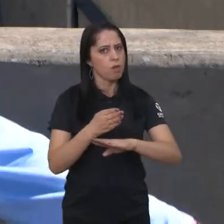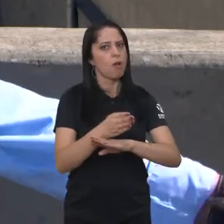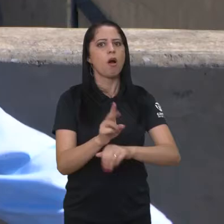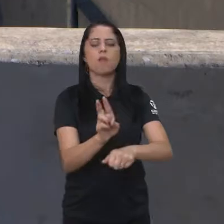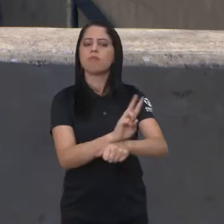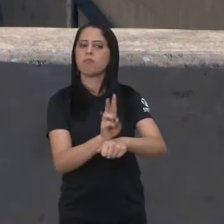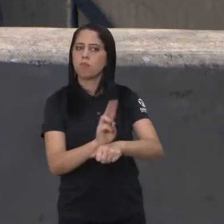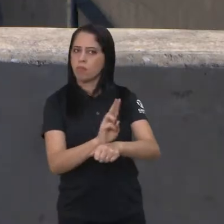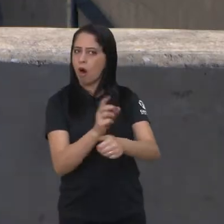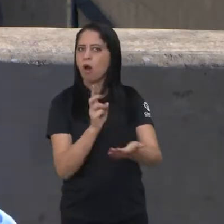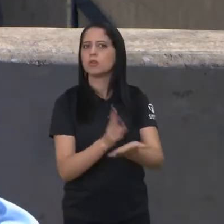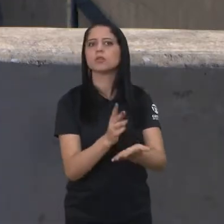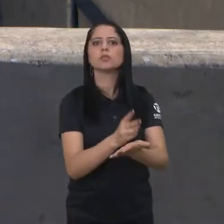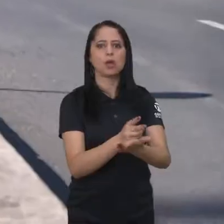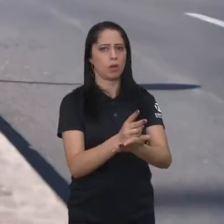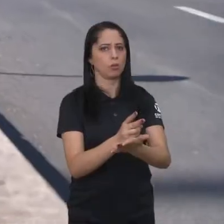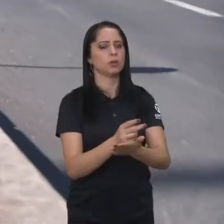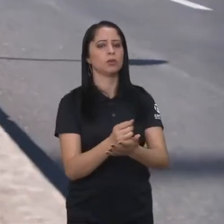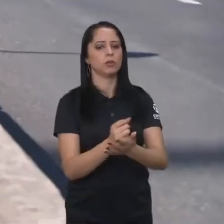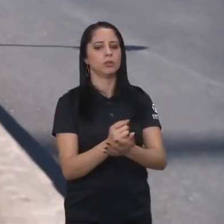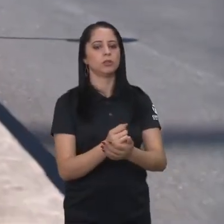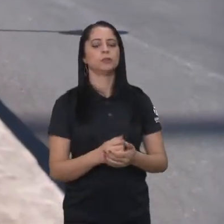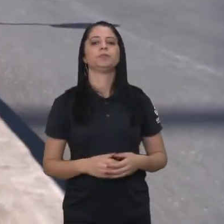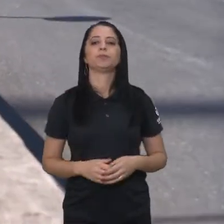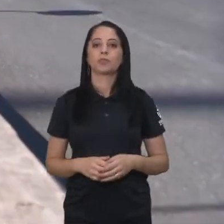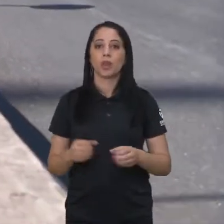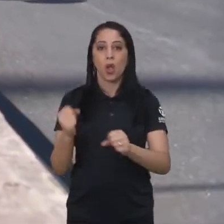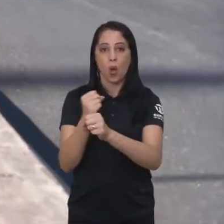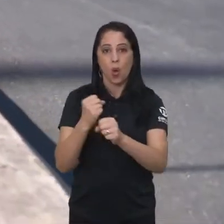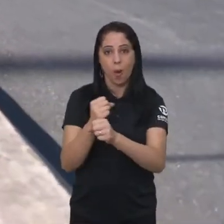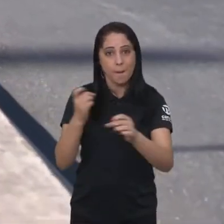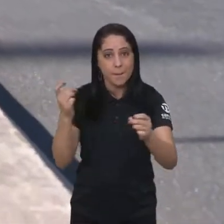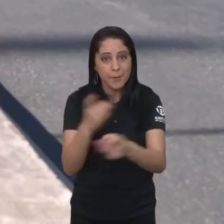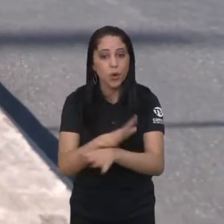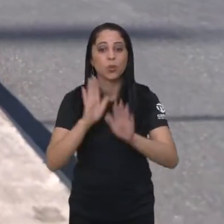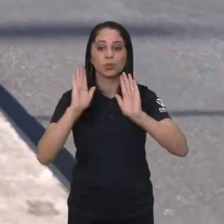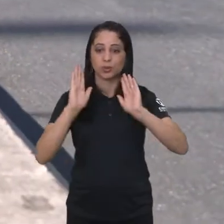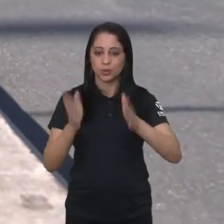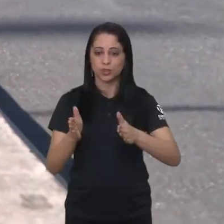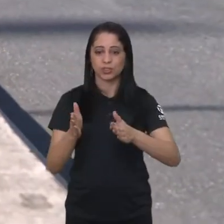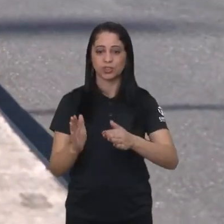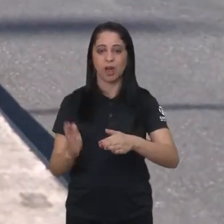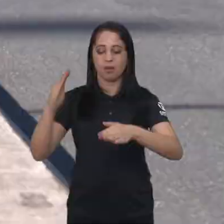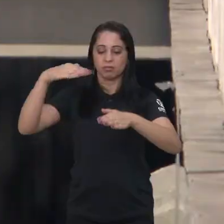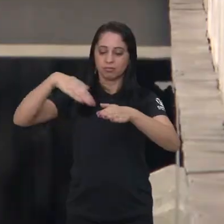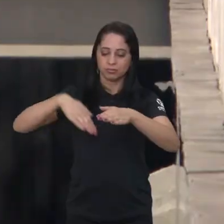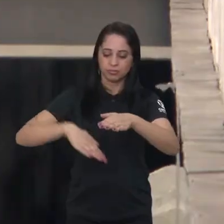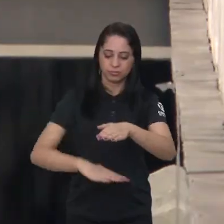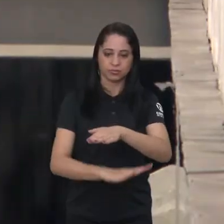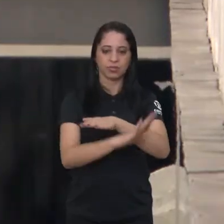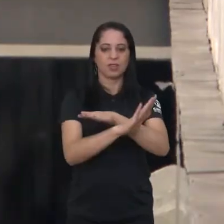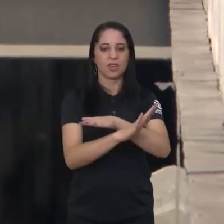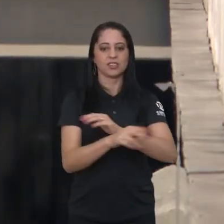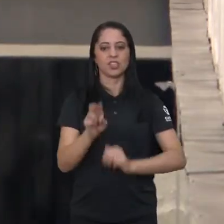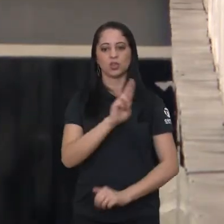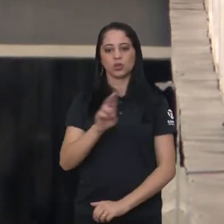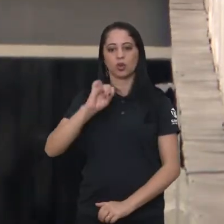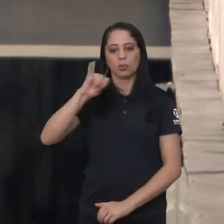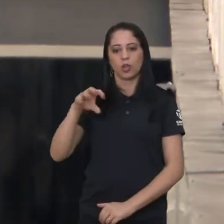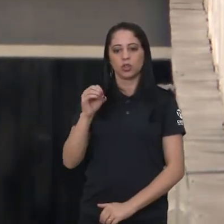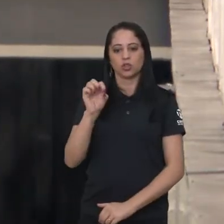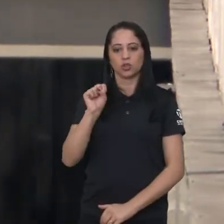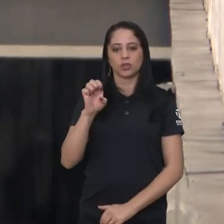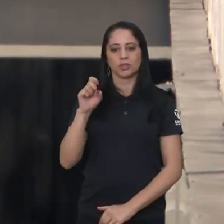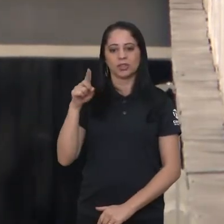órgão executivo, inclusive as obras. Com o fim das obras, o viaduto de acesso da Rotatória do Gás ganhou o nome de José